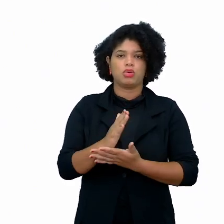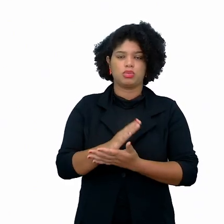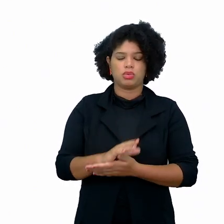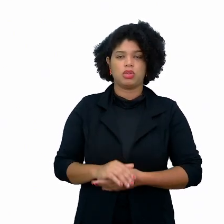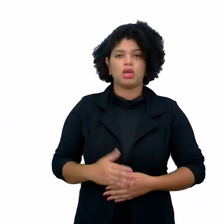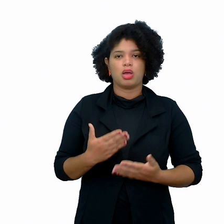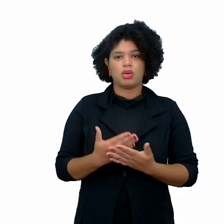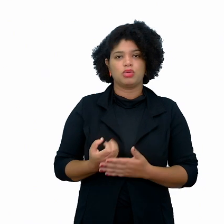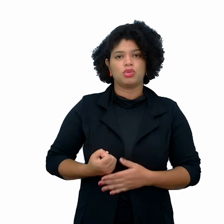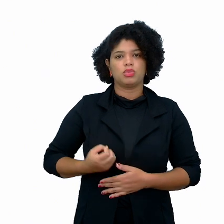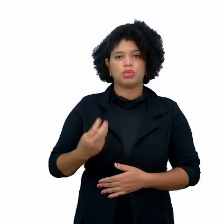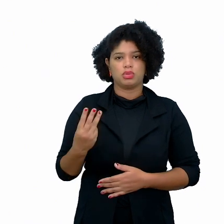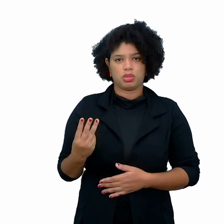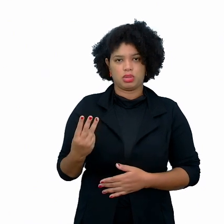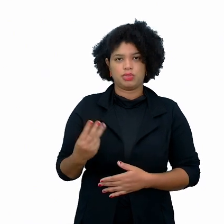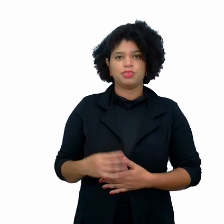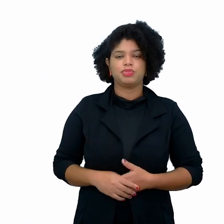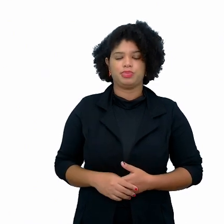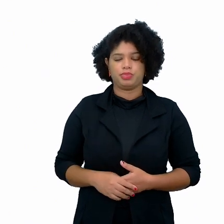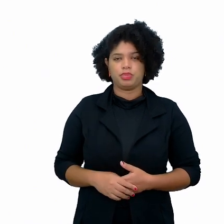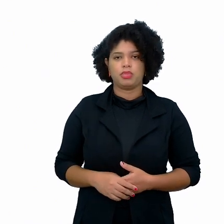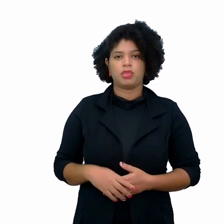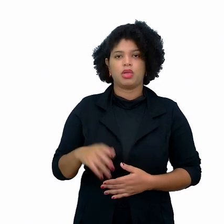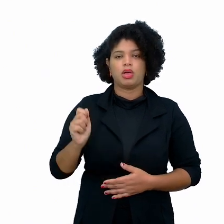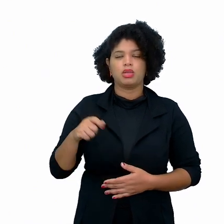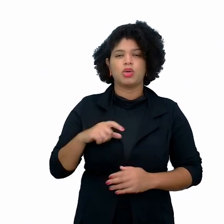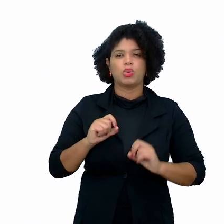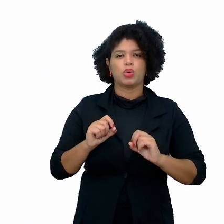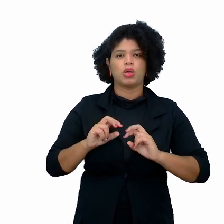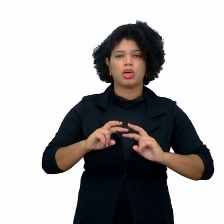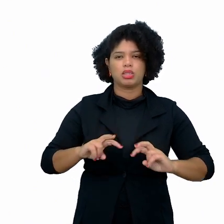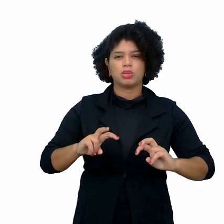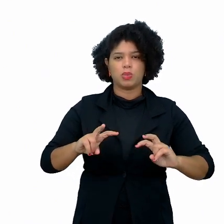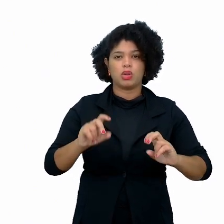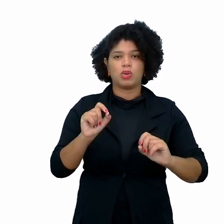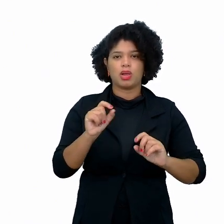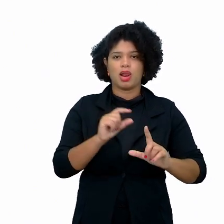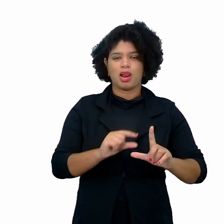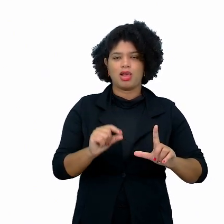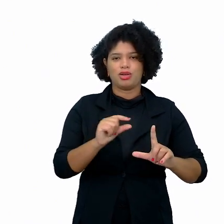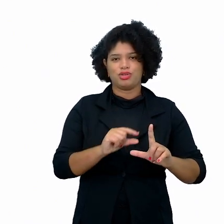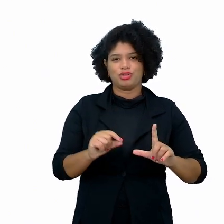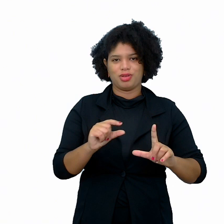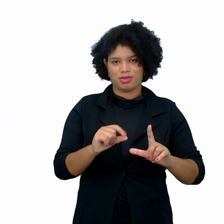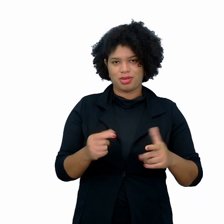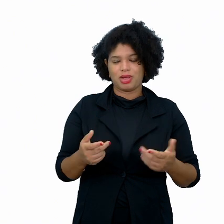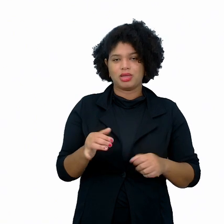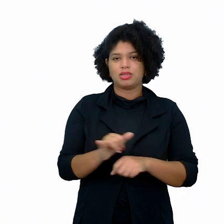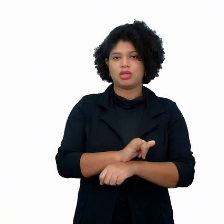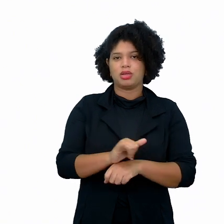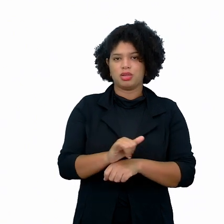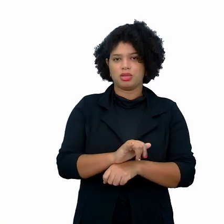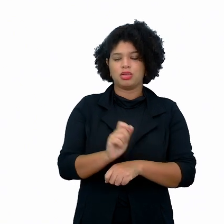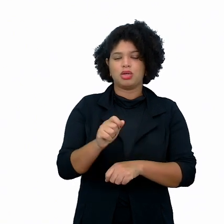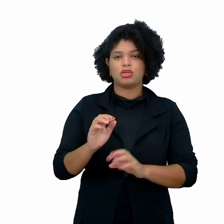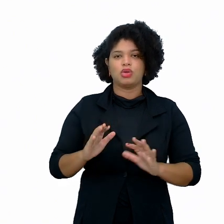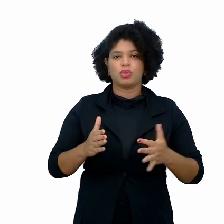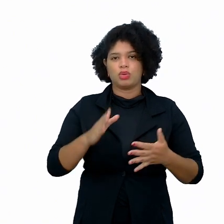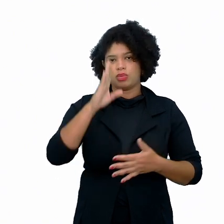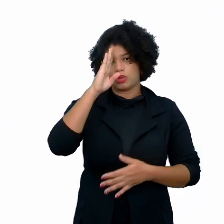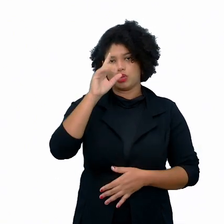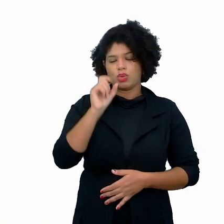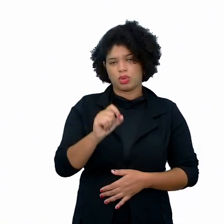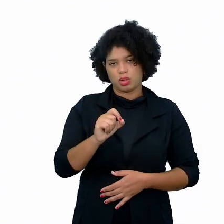Na aula 3, ela vai explorar legendas. Esse recurso merece destaque,